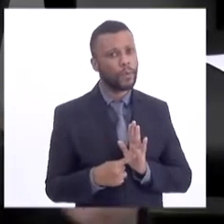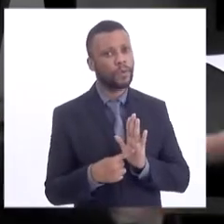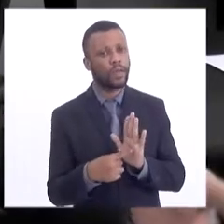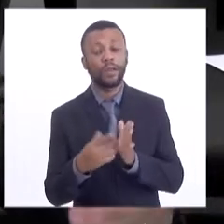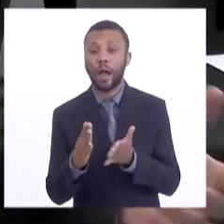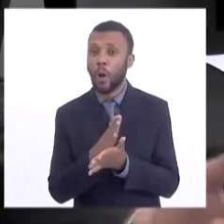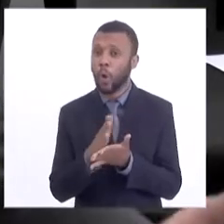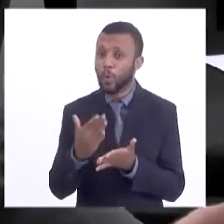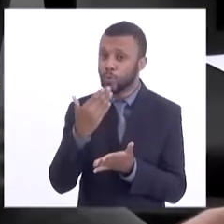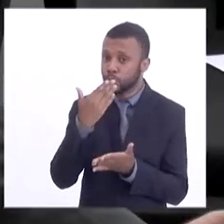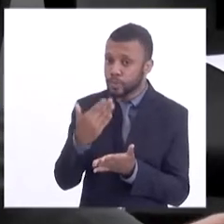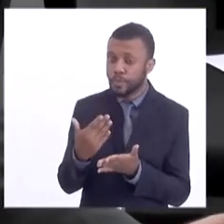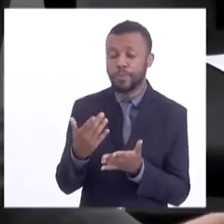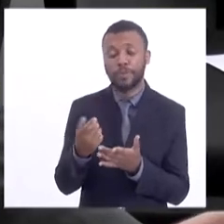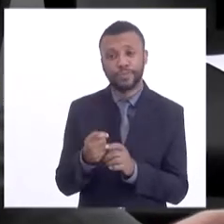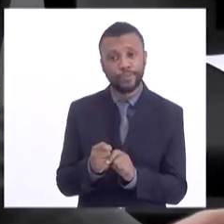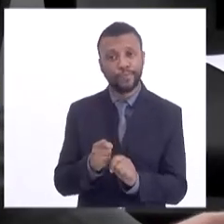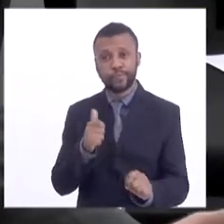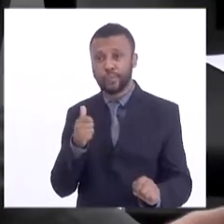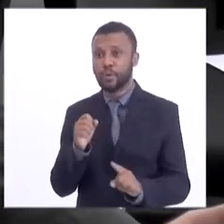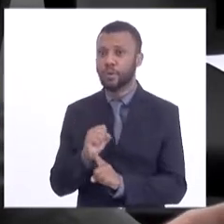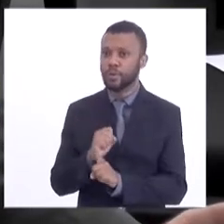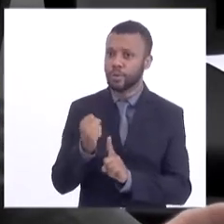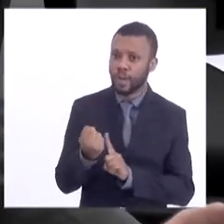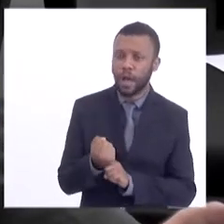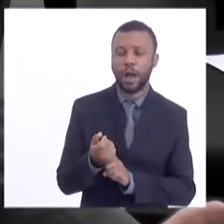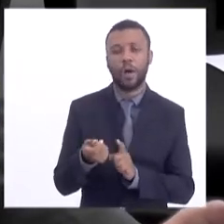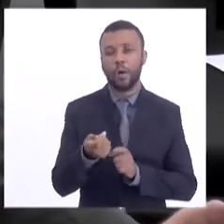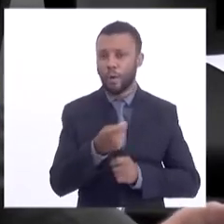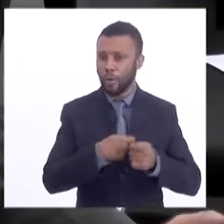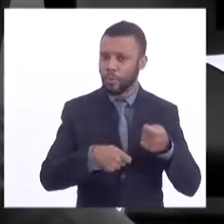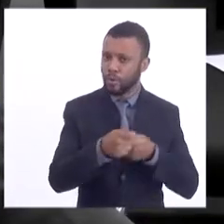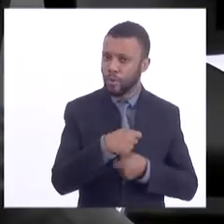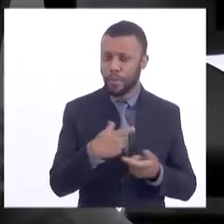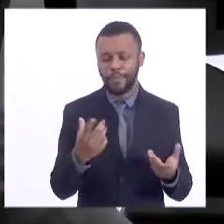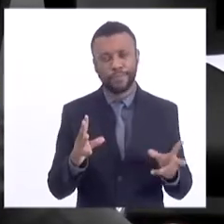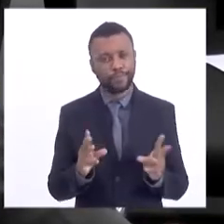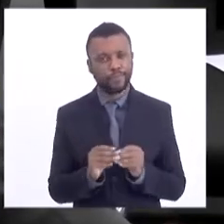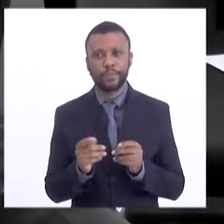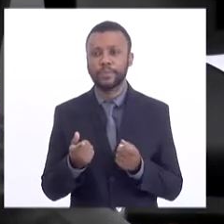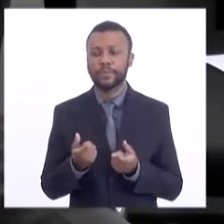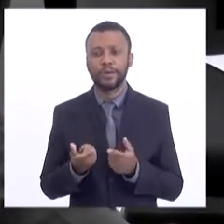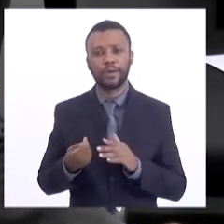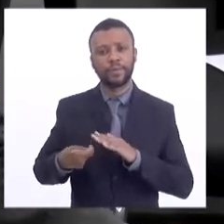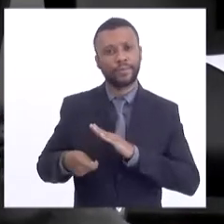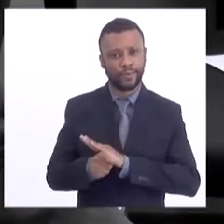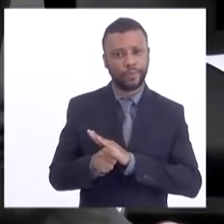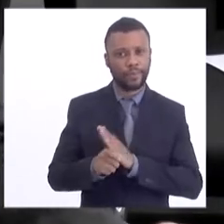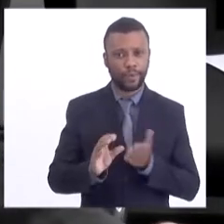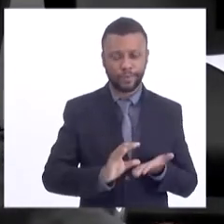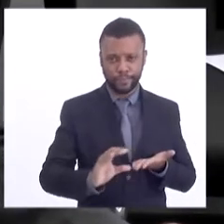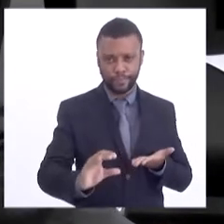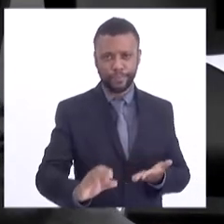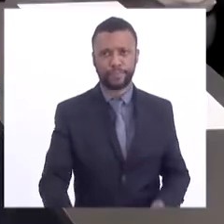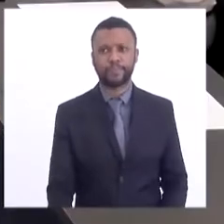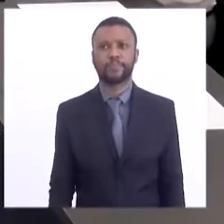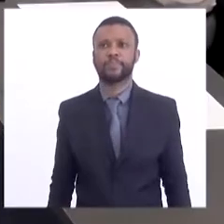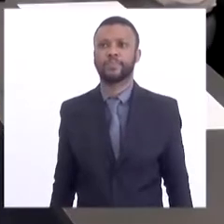algum tipo de ganho social e econômico ser desprezível cimento Ok só um